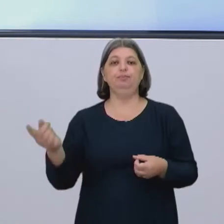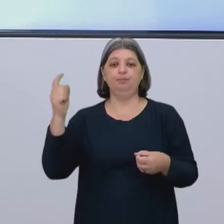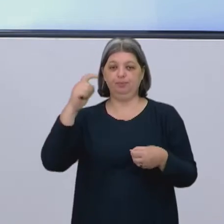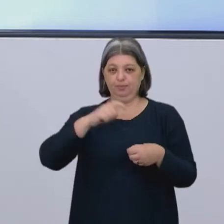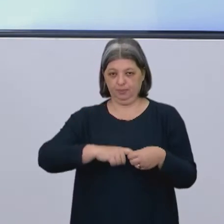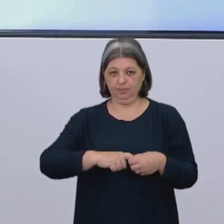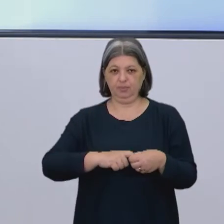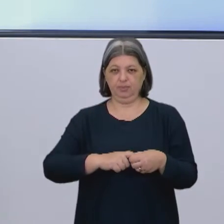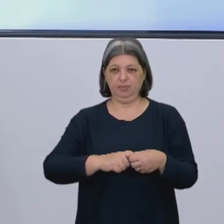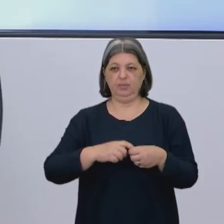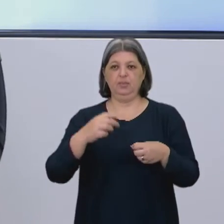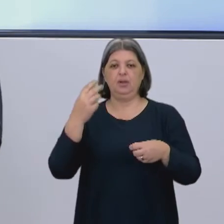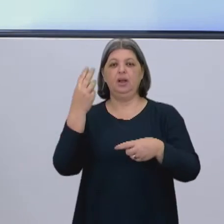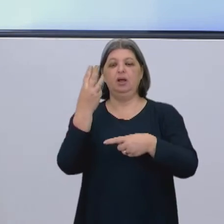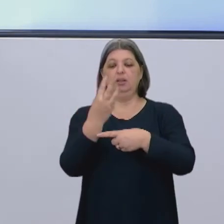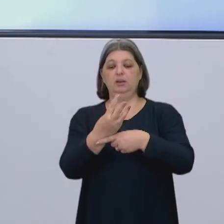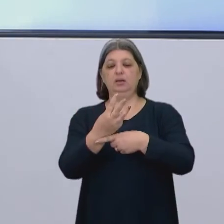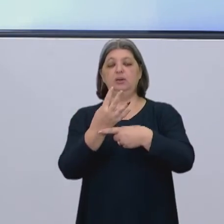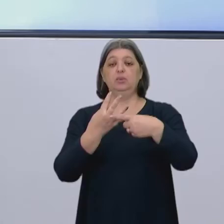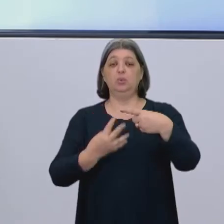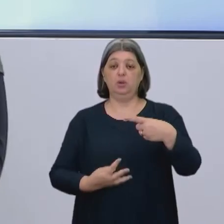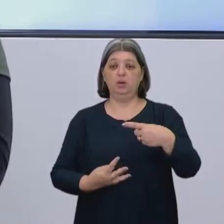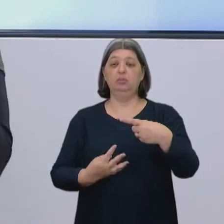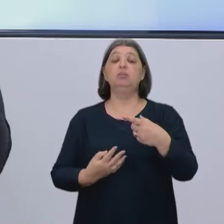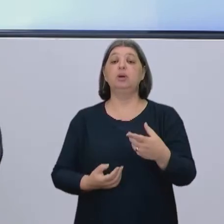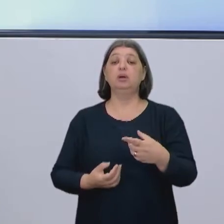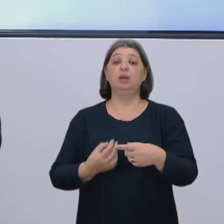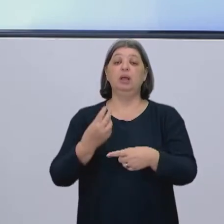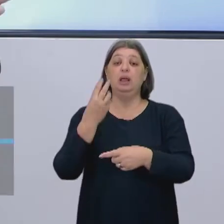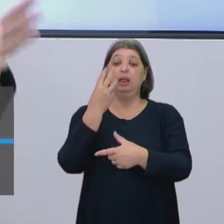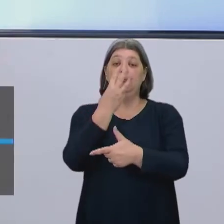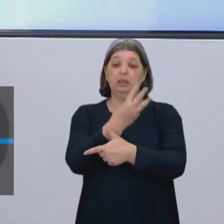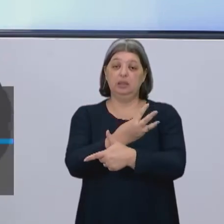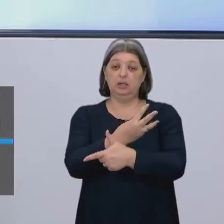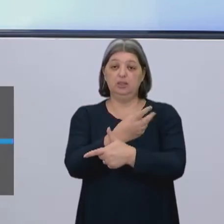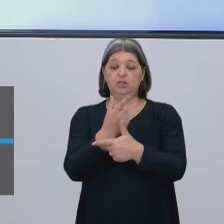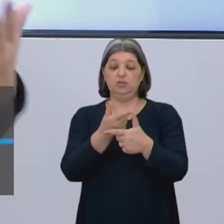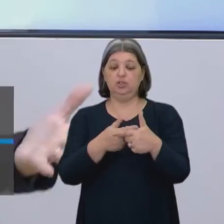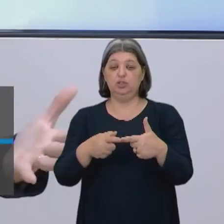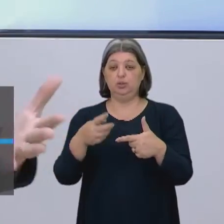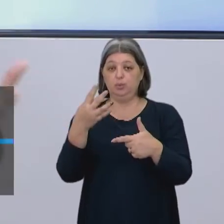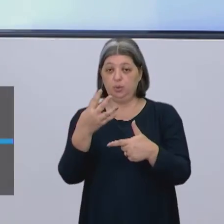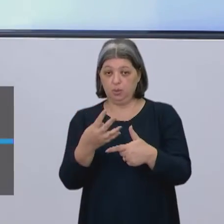Voltamos. 3/4. E aí? 3 dividido por 4. Esse número fracionário, esse número